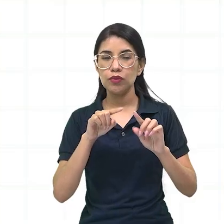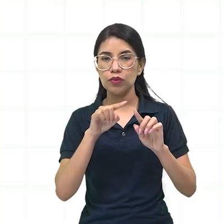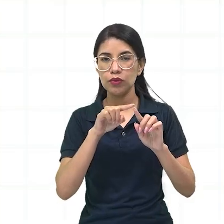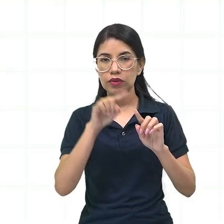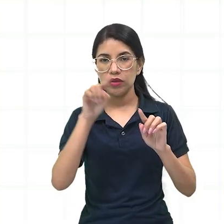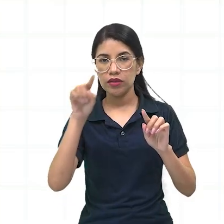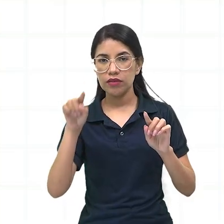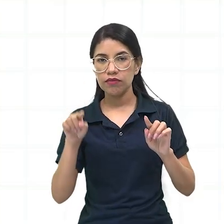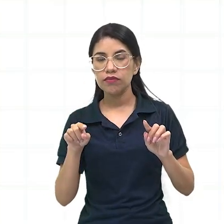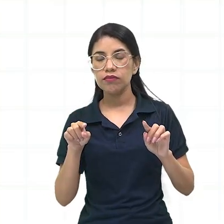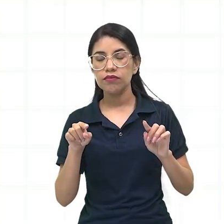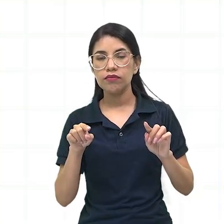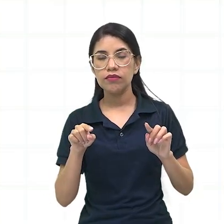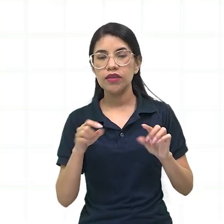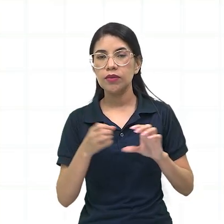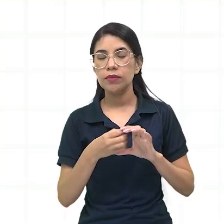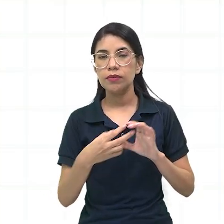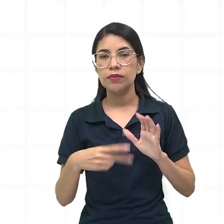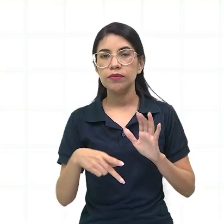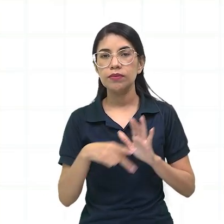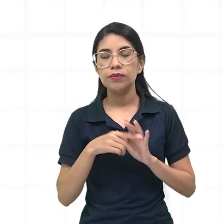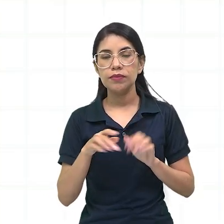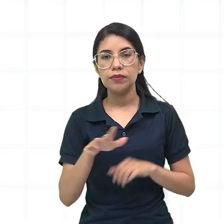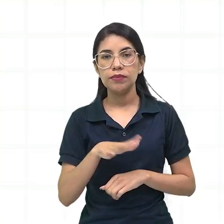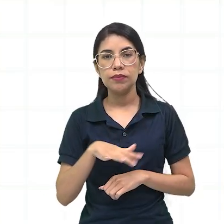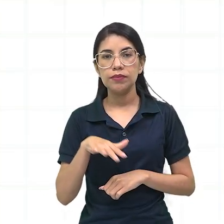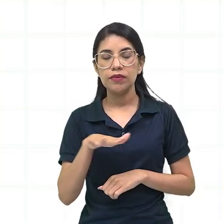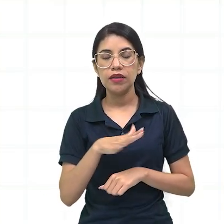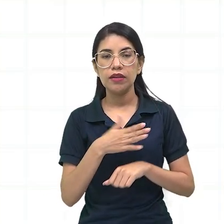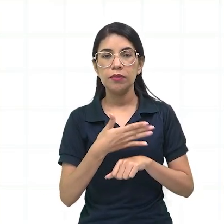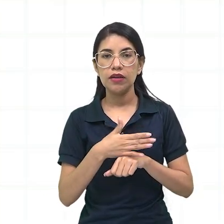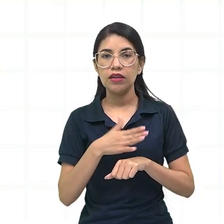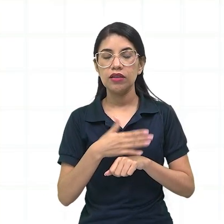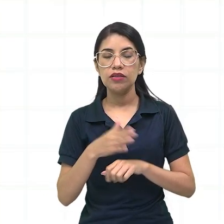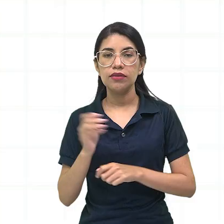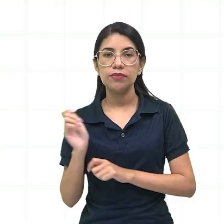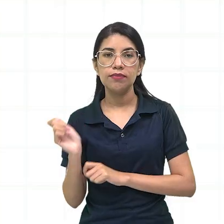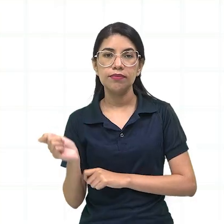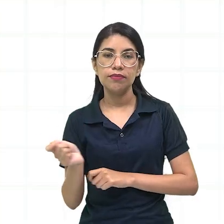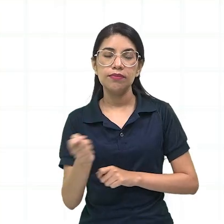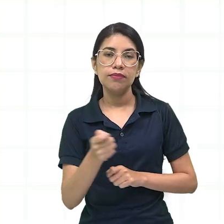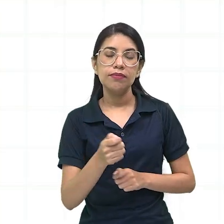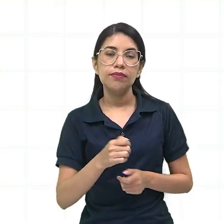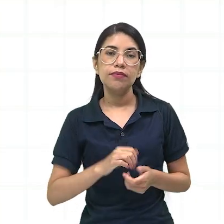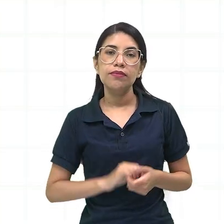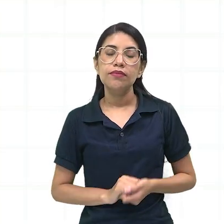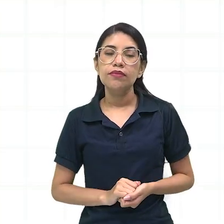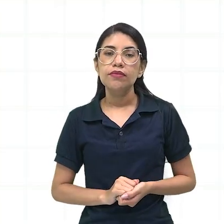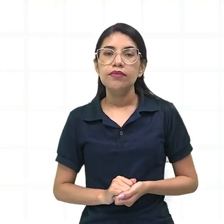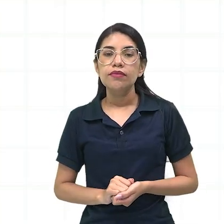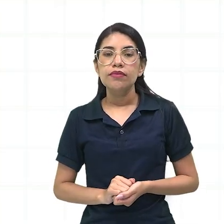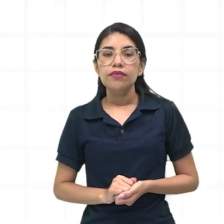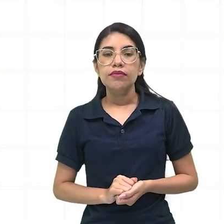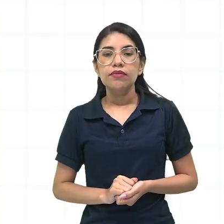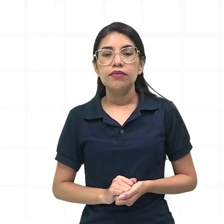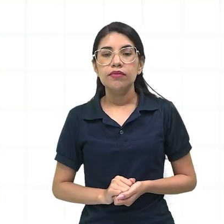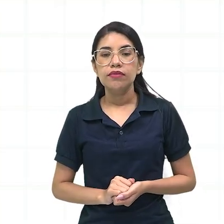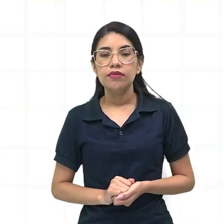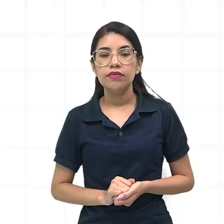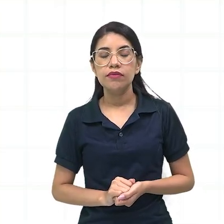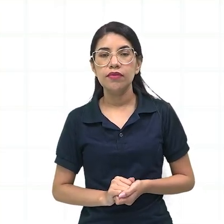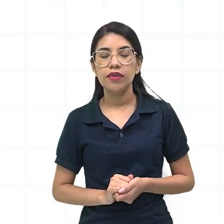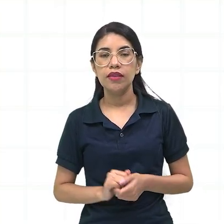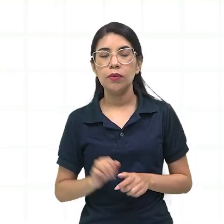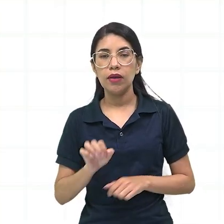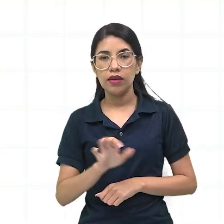tá bom? Então, assim é caracterizado o campo do beisebol. Muito bem, aqui essa região aqui,